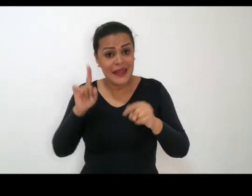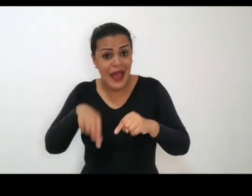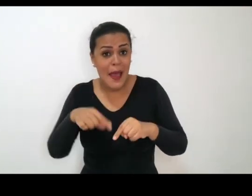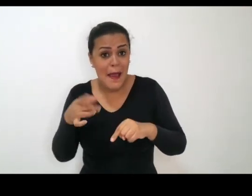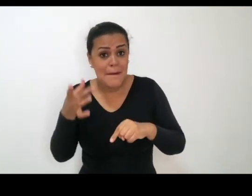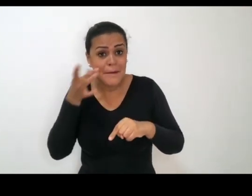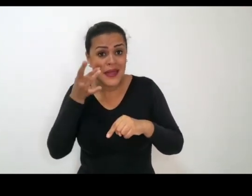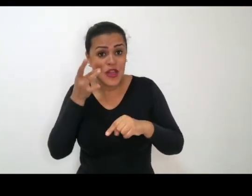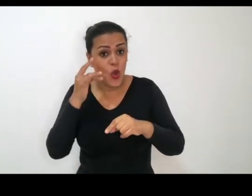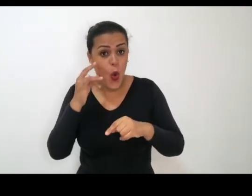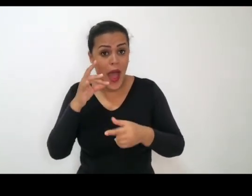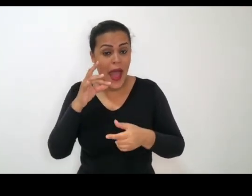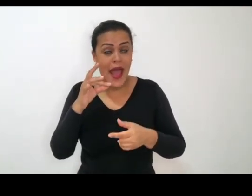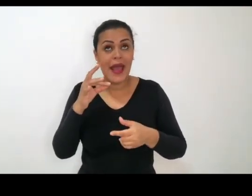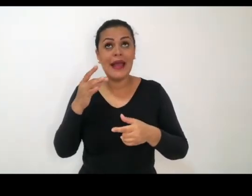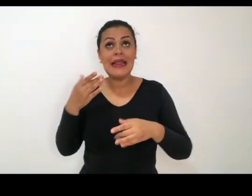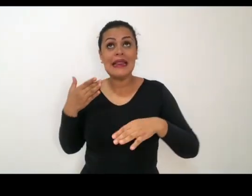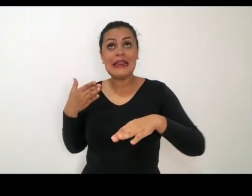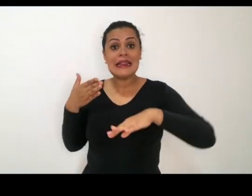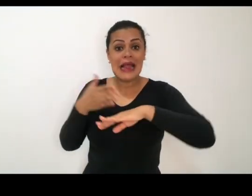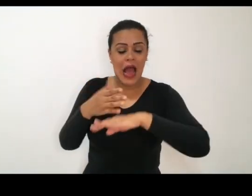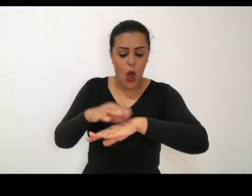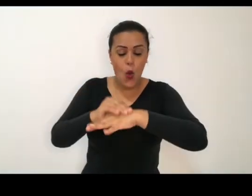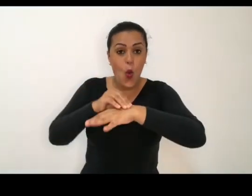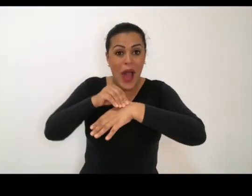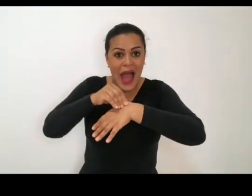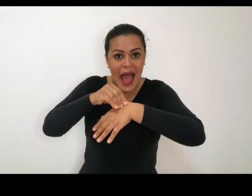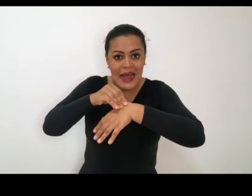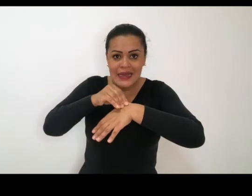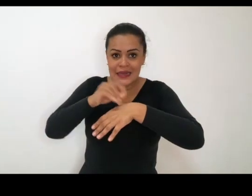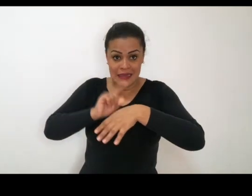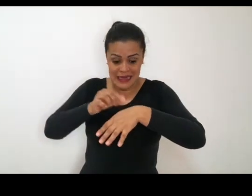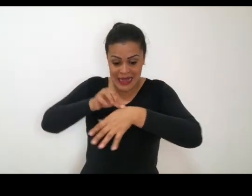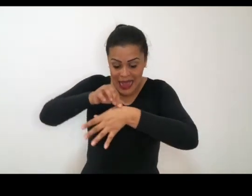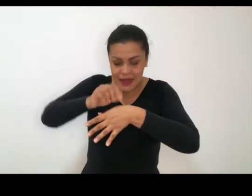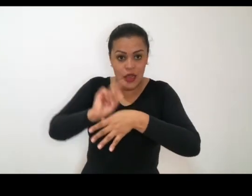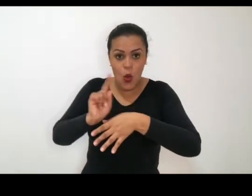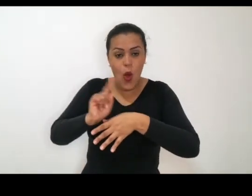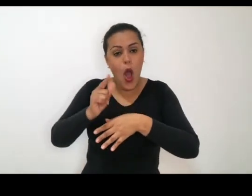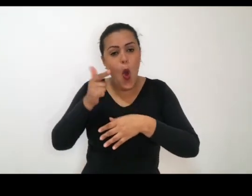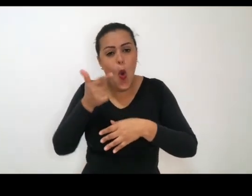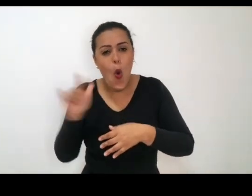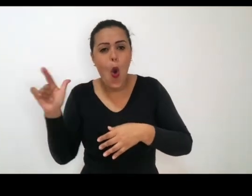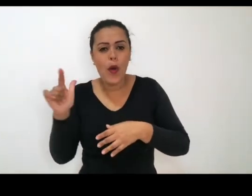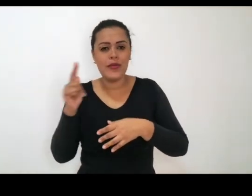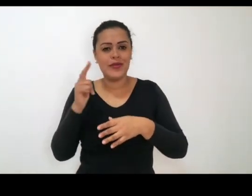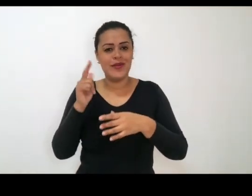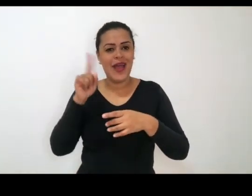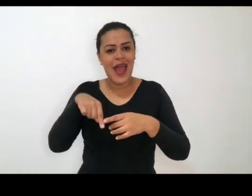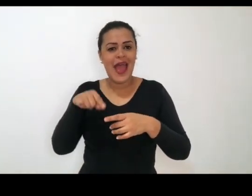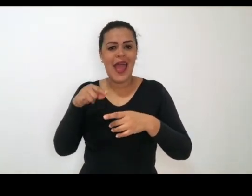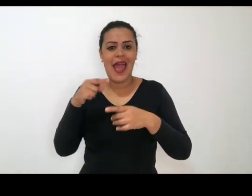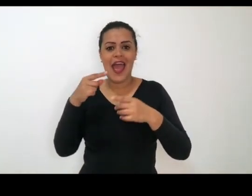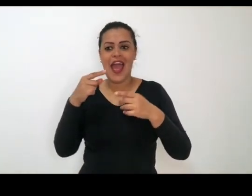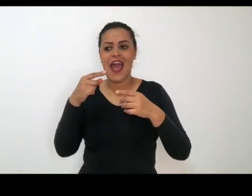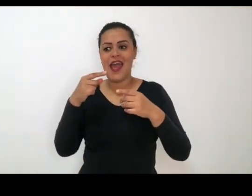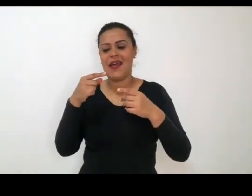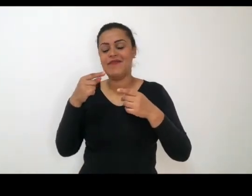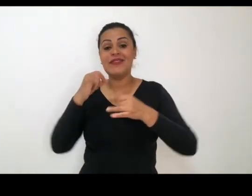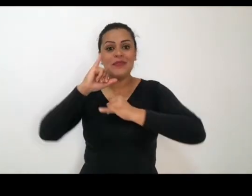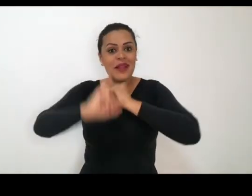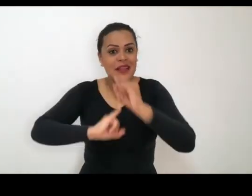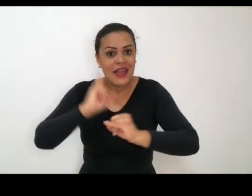um outro corpo, de um corpo bidimensional, né? De um corpo, e aí eu digo, um corpo feito de luz, um corpo feito